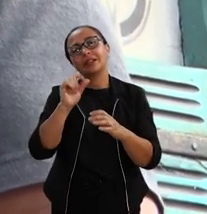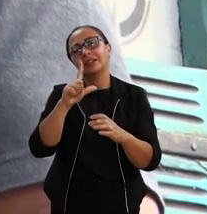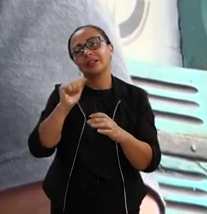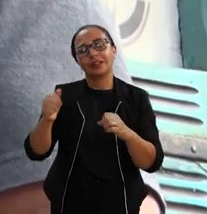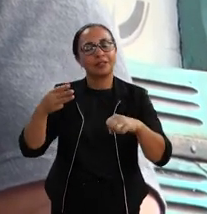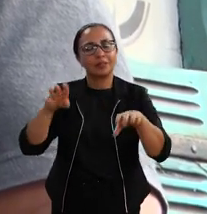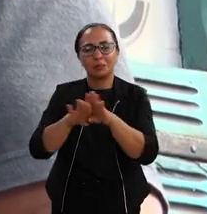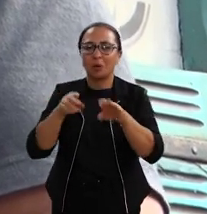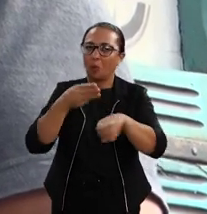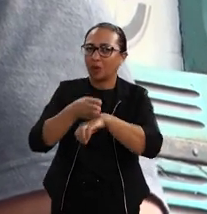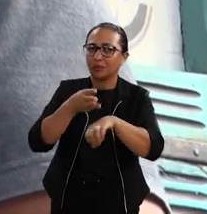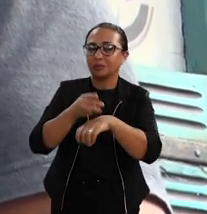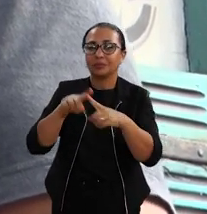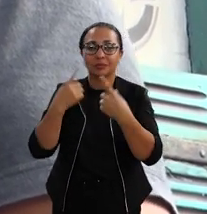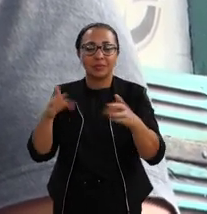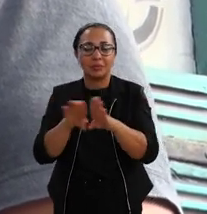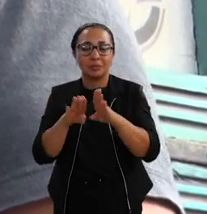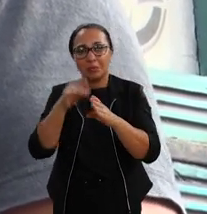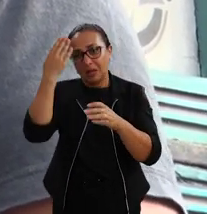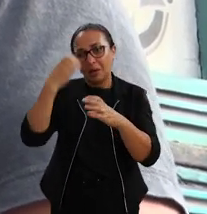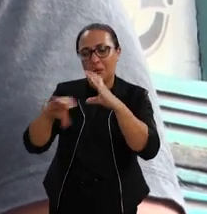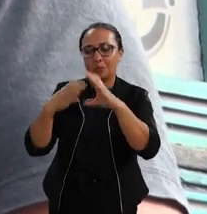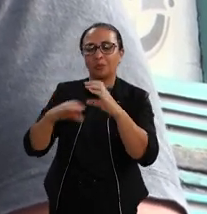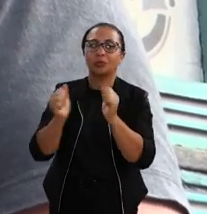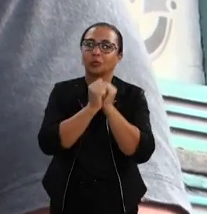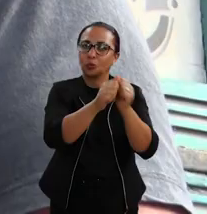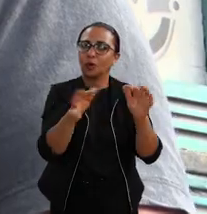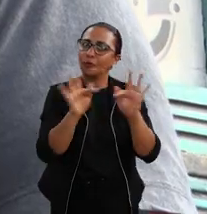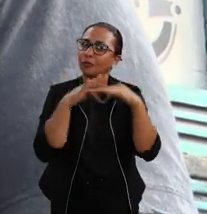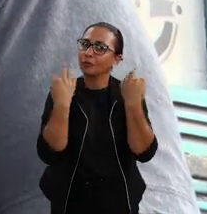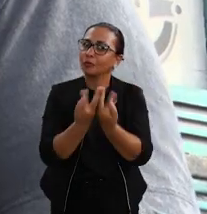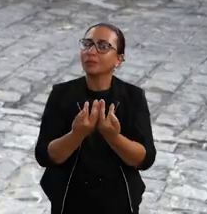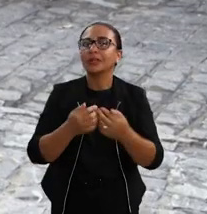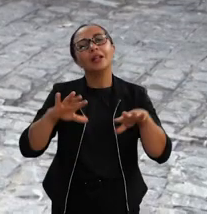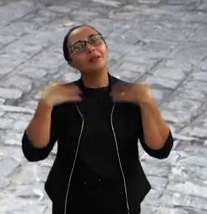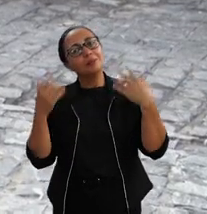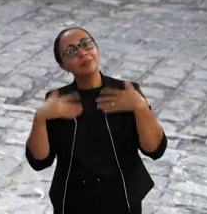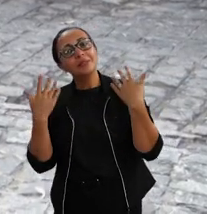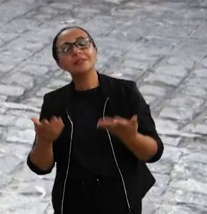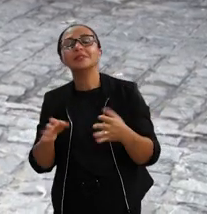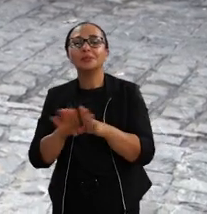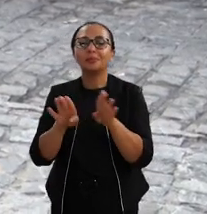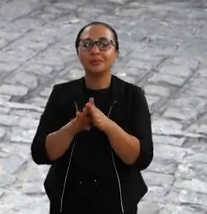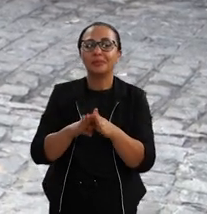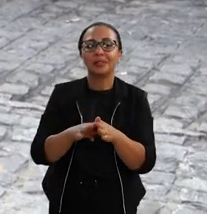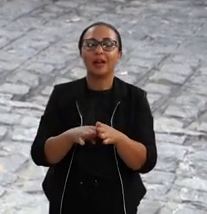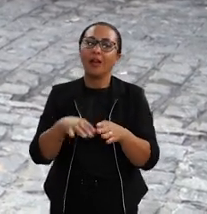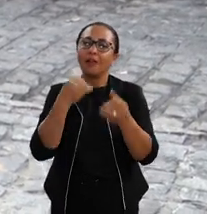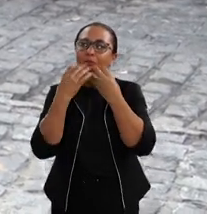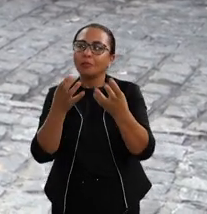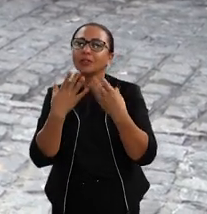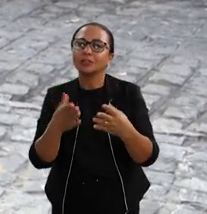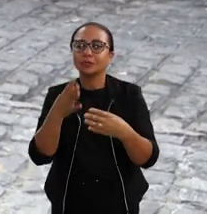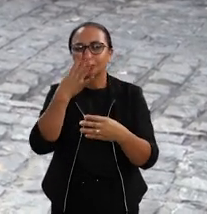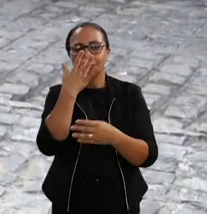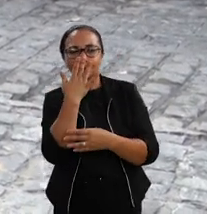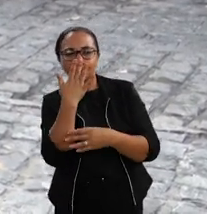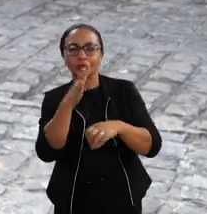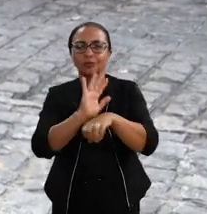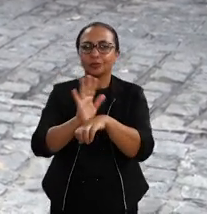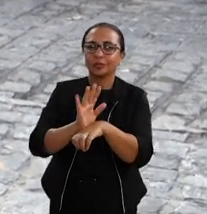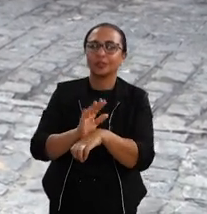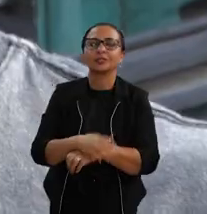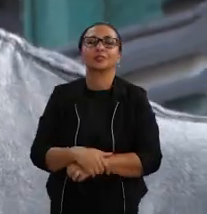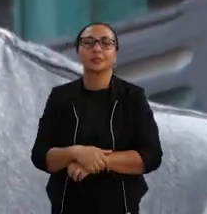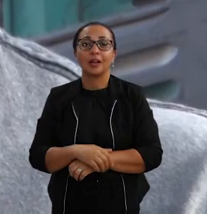como Telegram, WhatsApp, mas eles também usam para comunicação com a família e lazer, como se informar, assistir vídeos e coisas